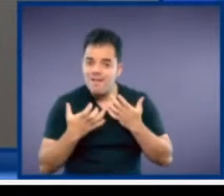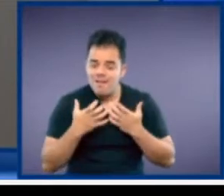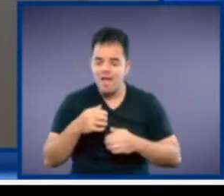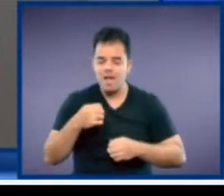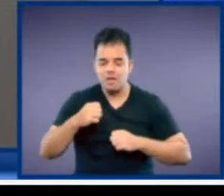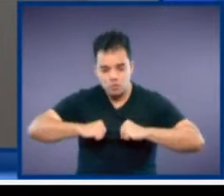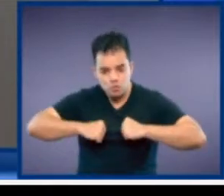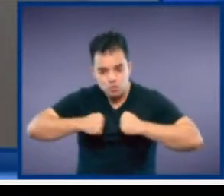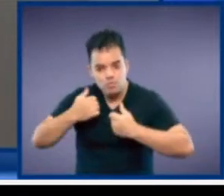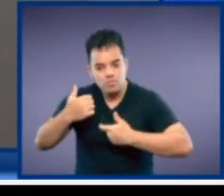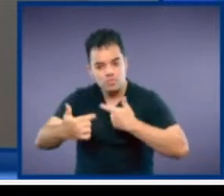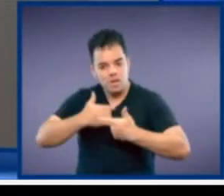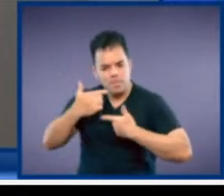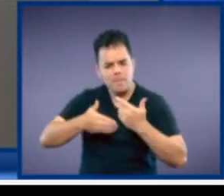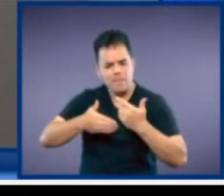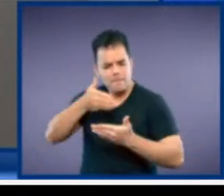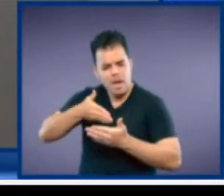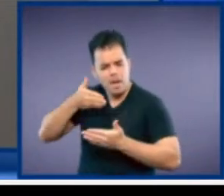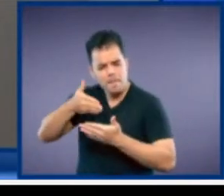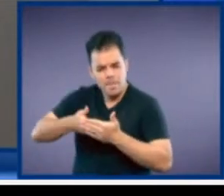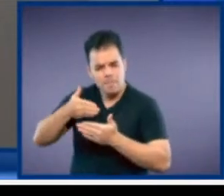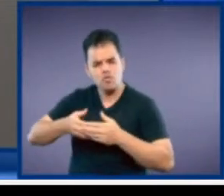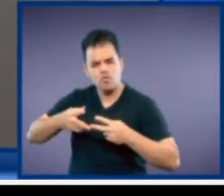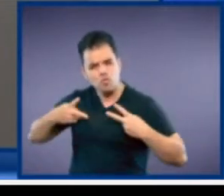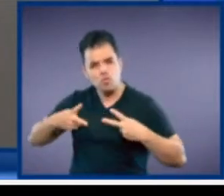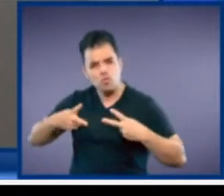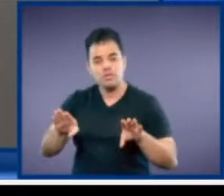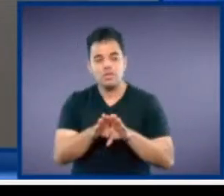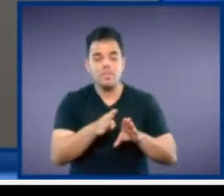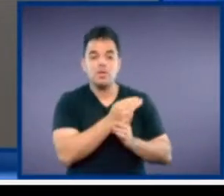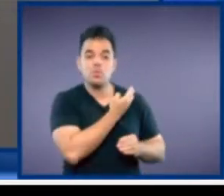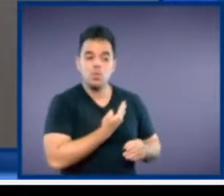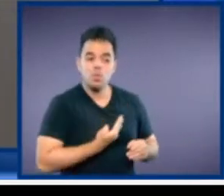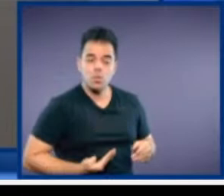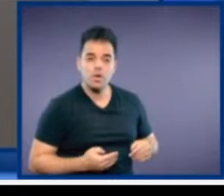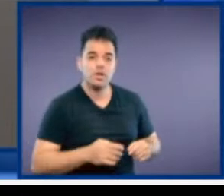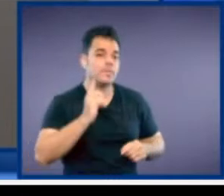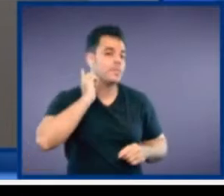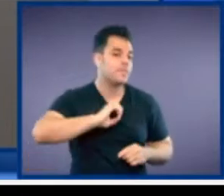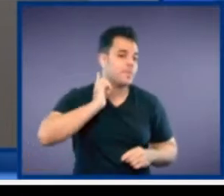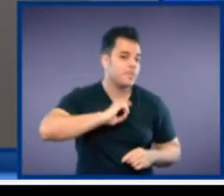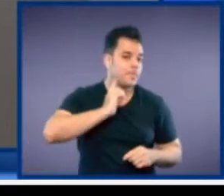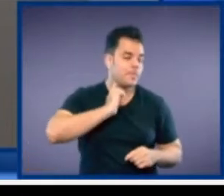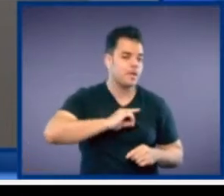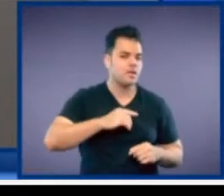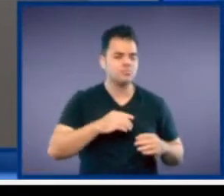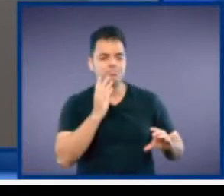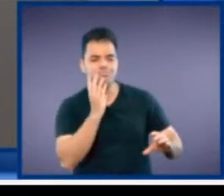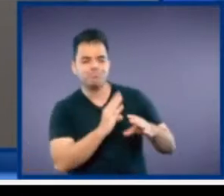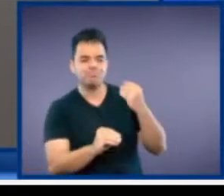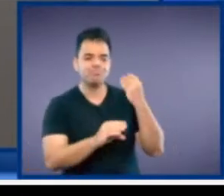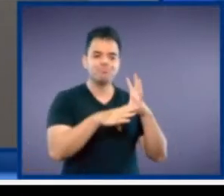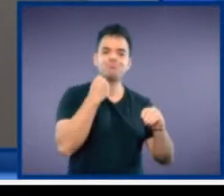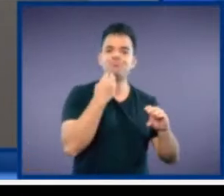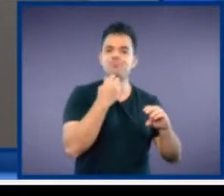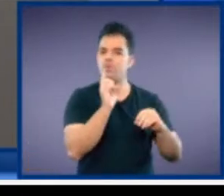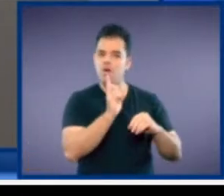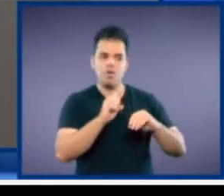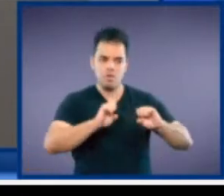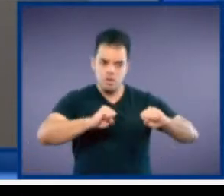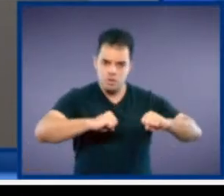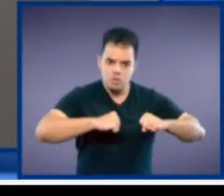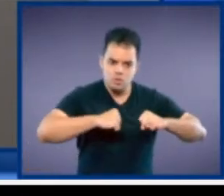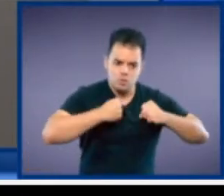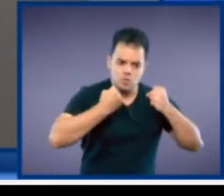os desafios. E parabenizar o governo de Minas Gerais, que não se furtou e não mediu esforços nesse